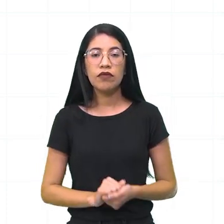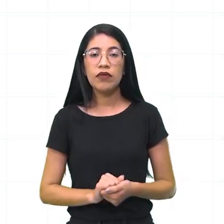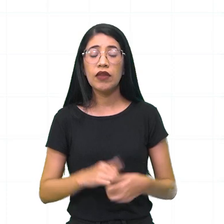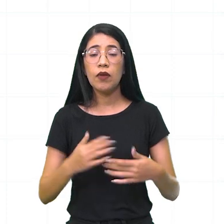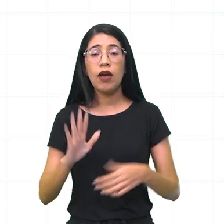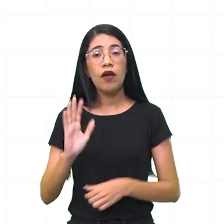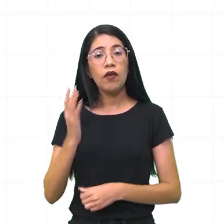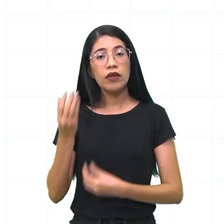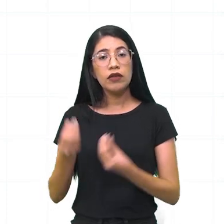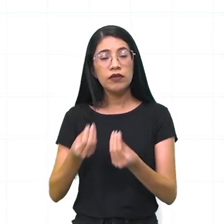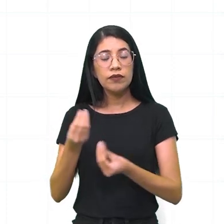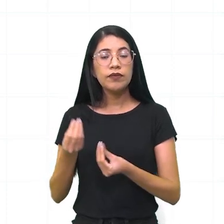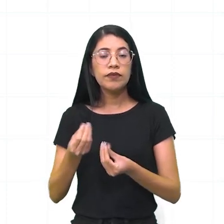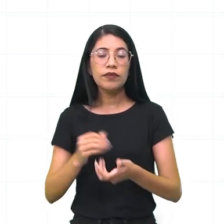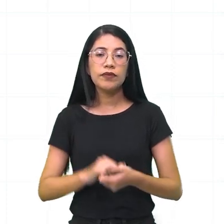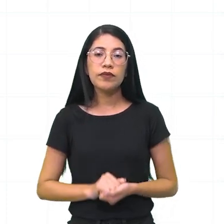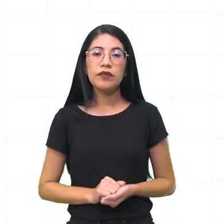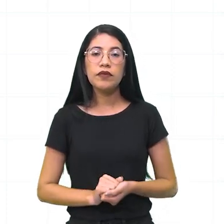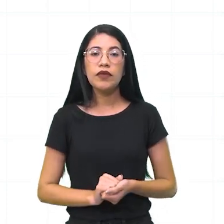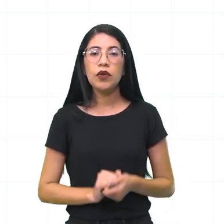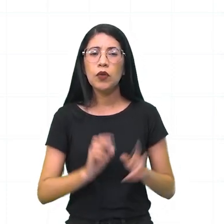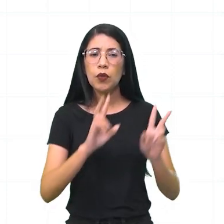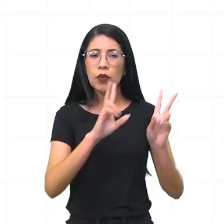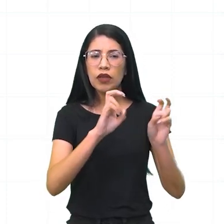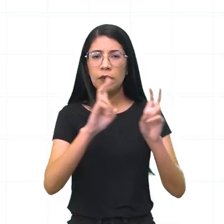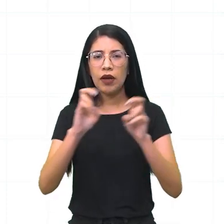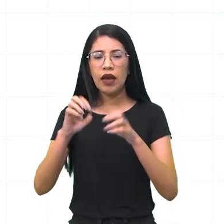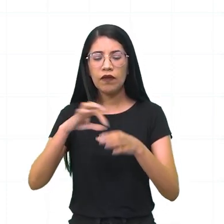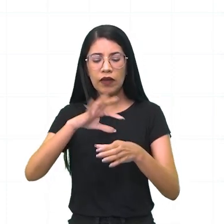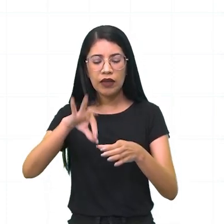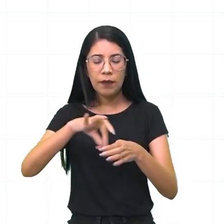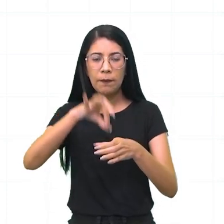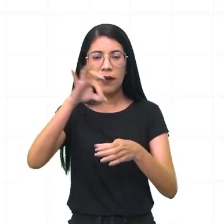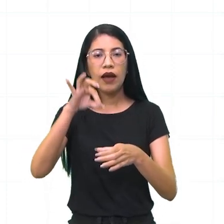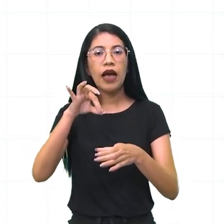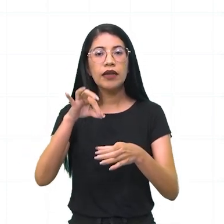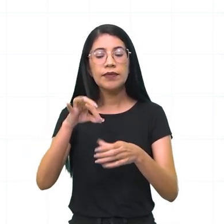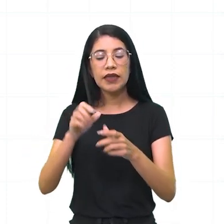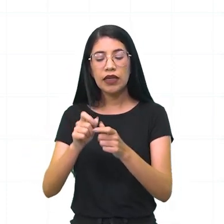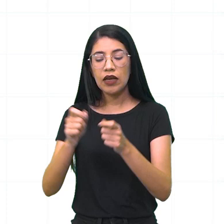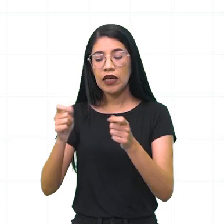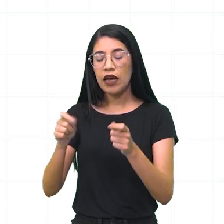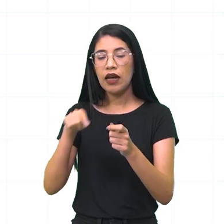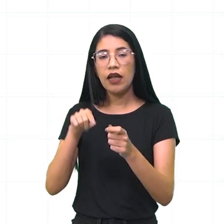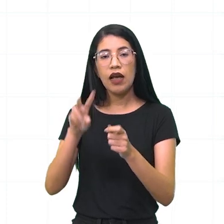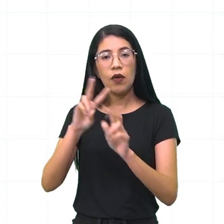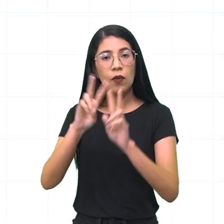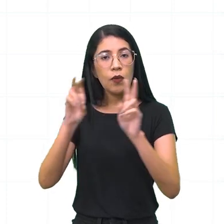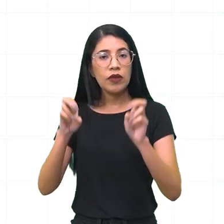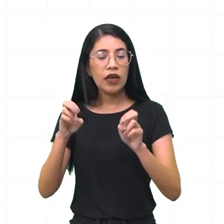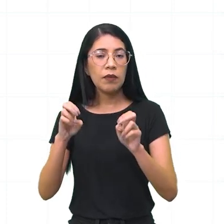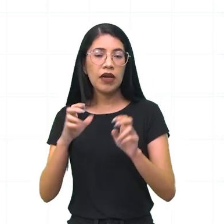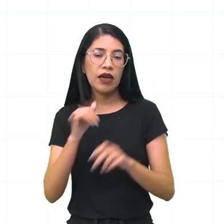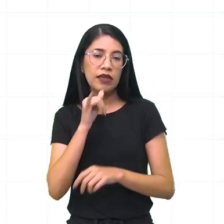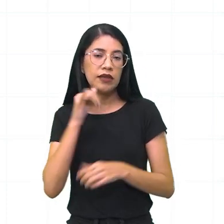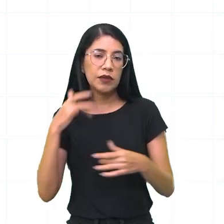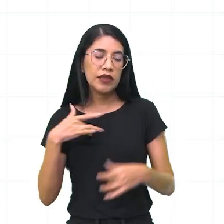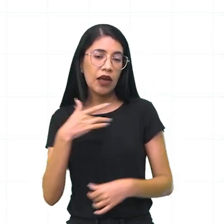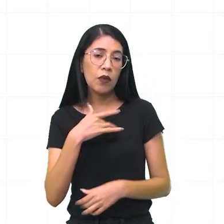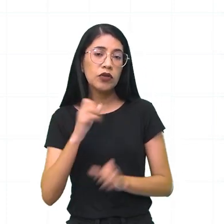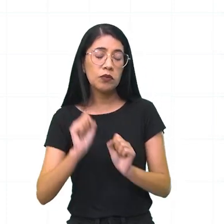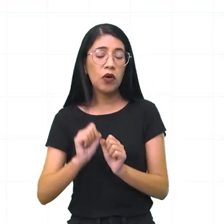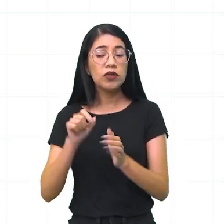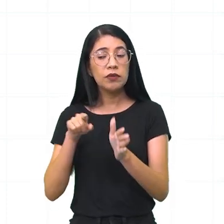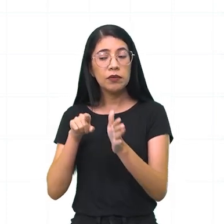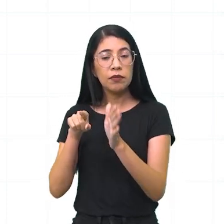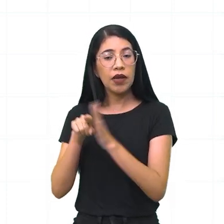o que acontece, né? Os temas eles são sorteados. Eu posso pegar ali um tema sobre saúde e